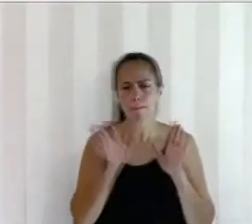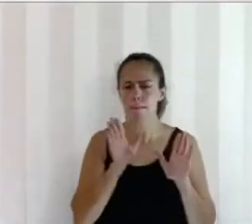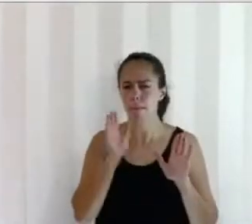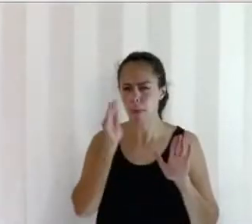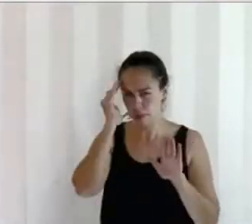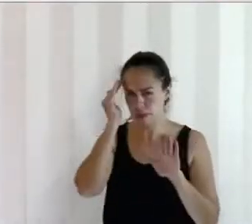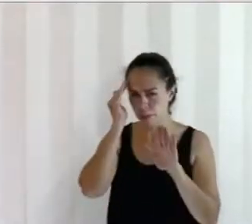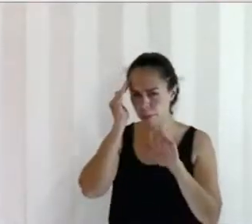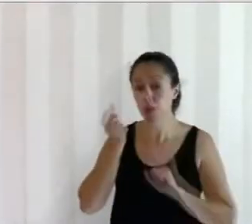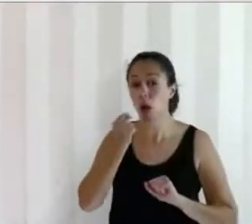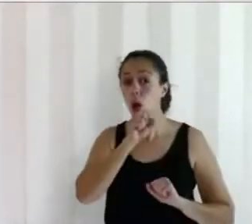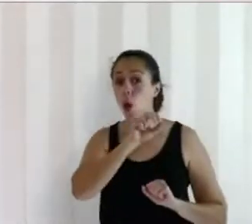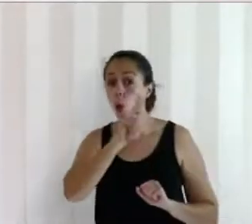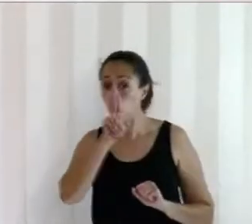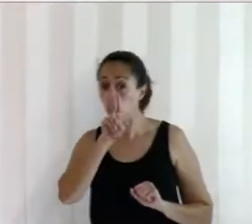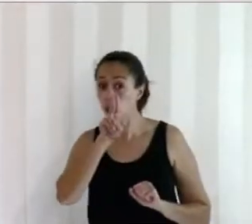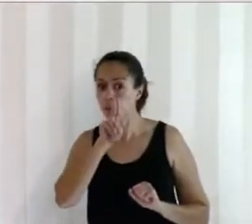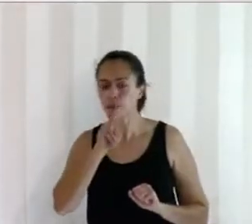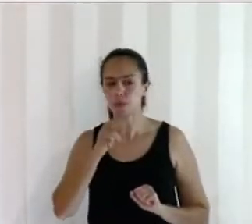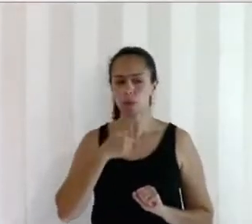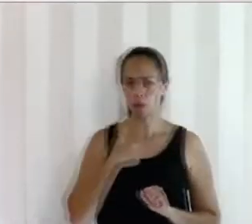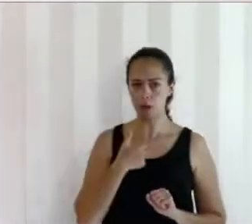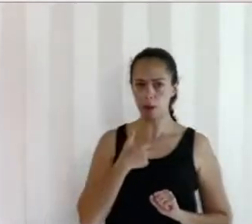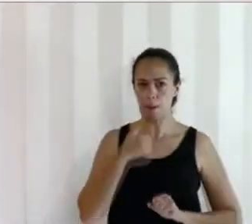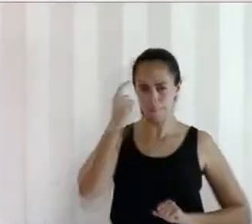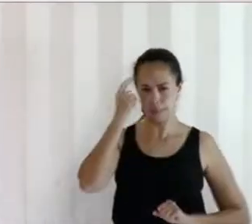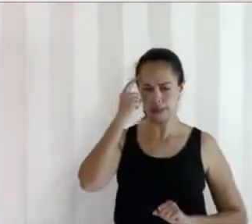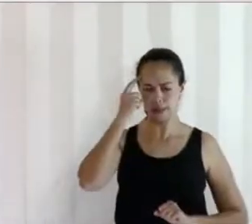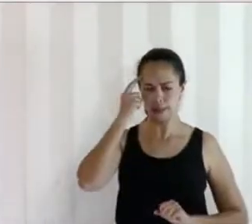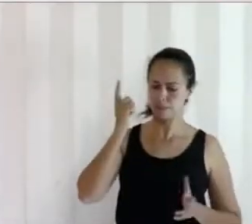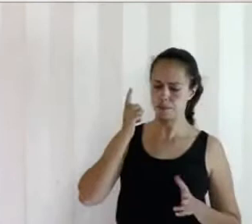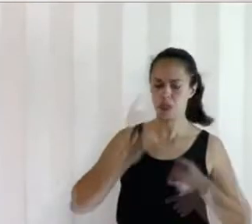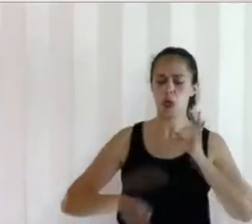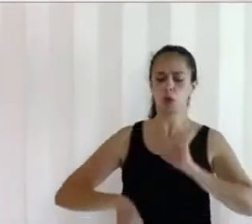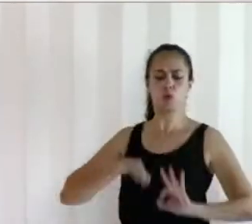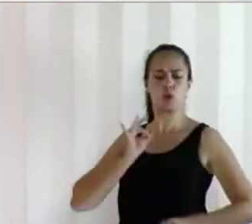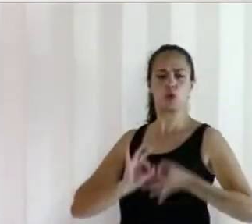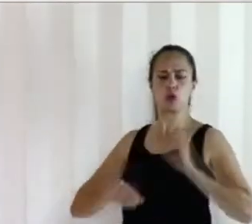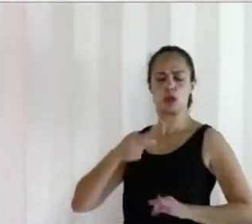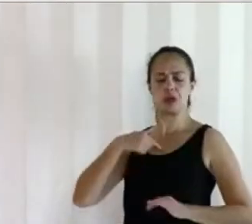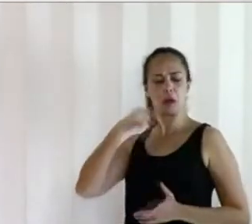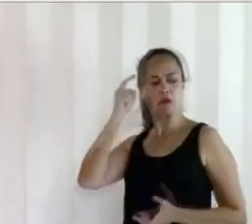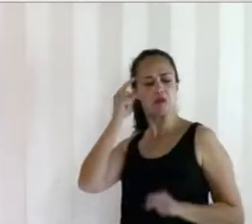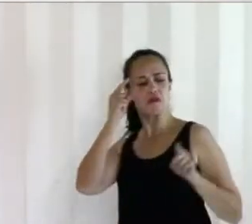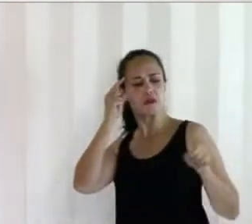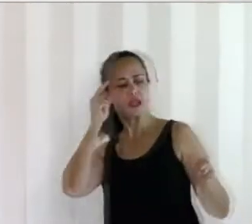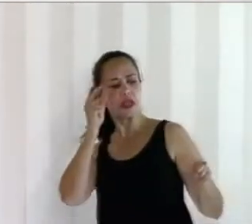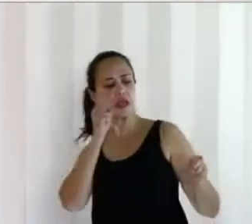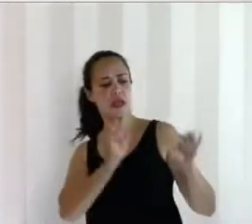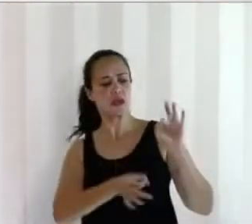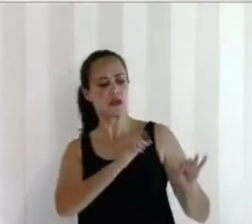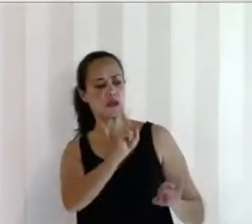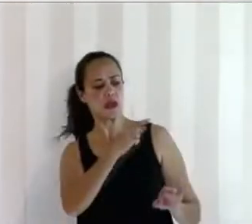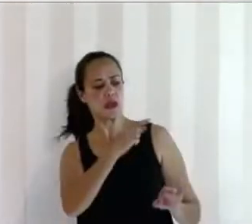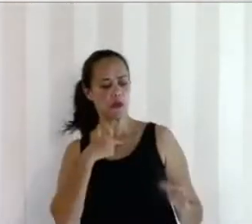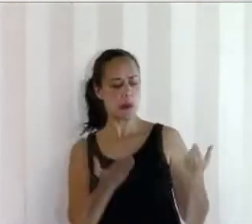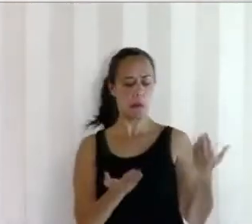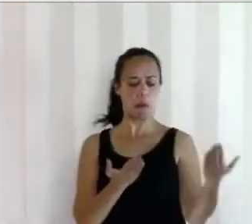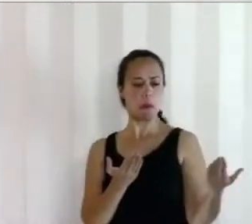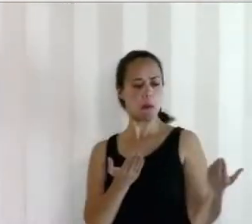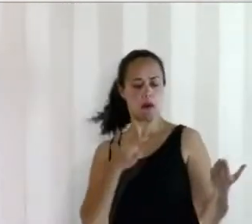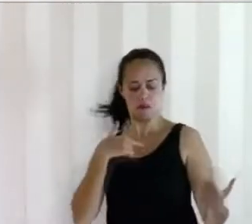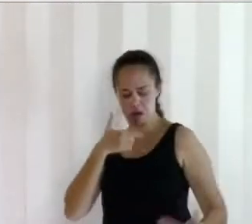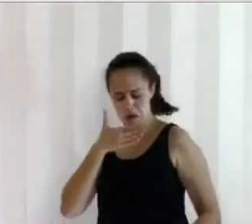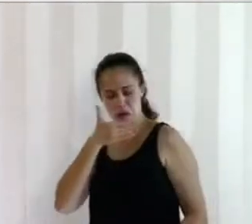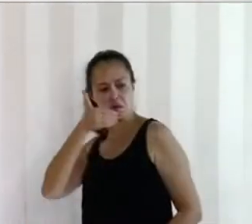e dos fariseus. Ei, mas não é essa a crítica aos fariseus? Que eles são excessivos